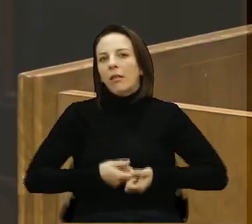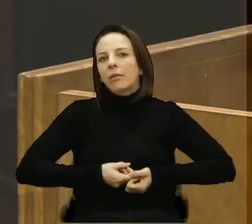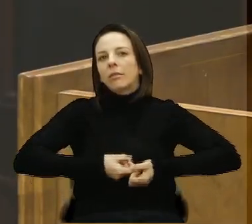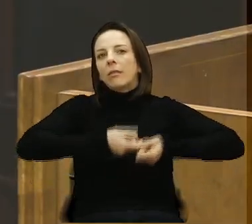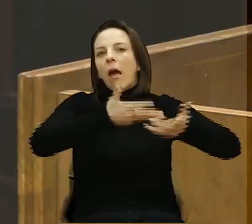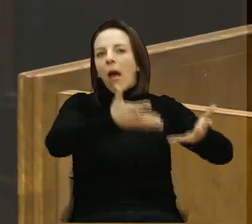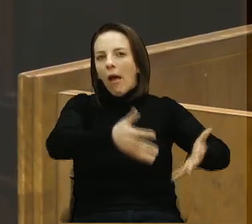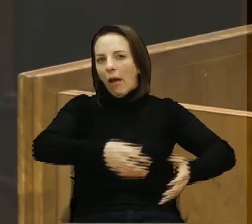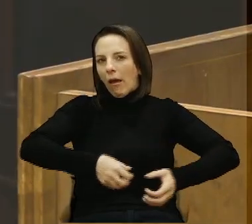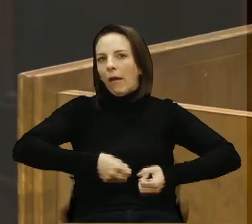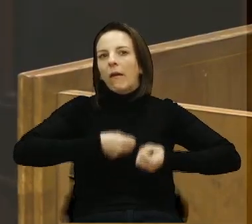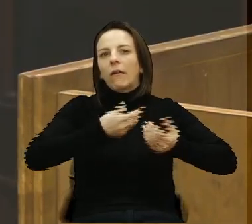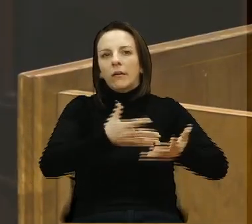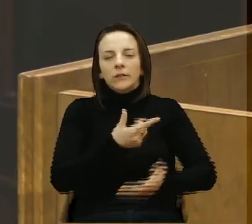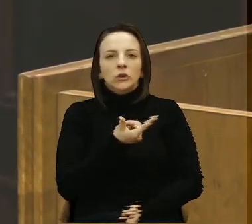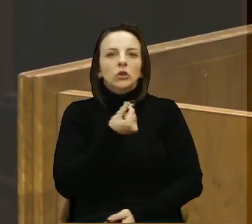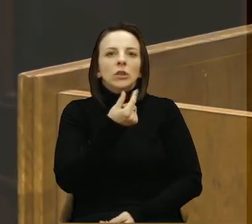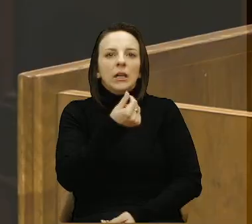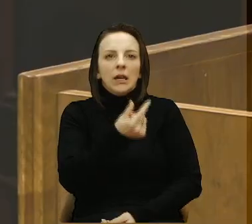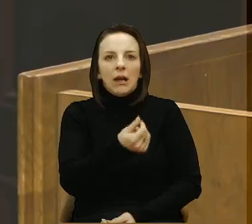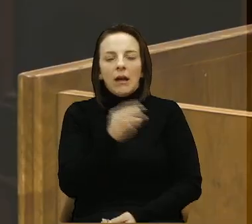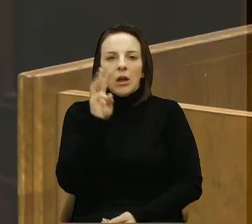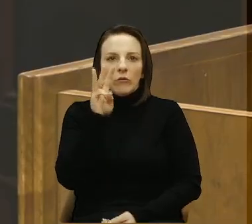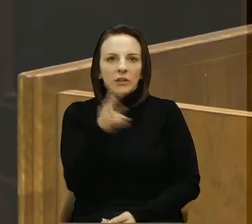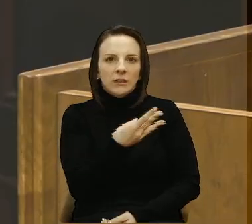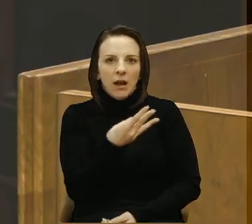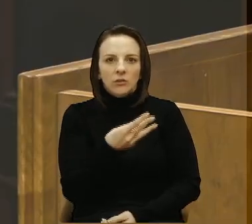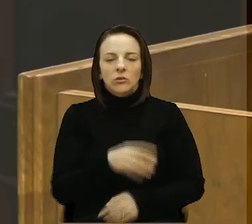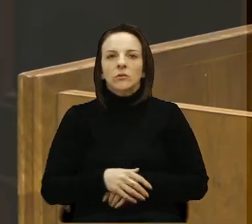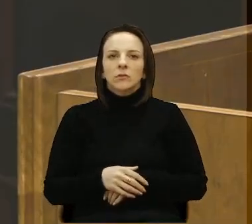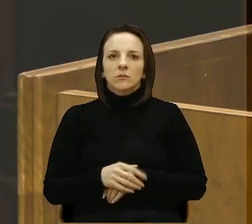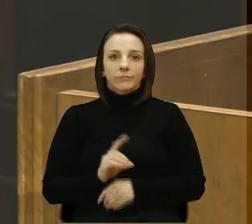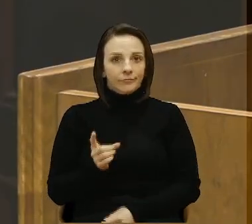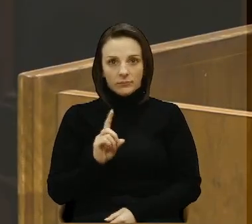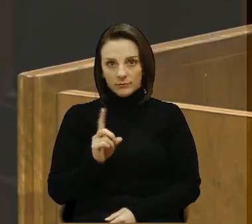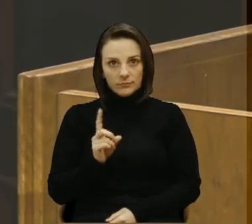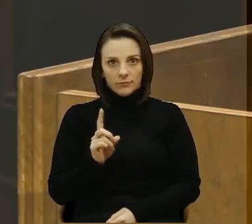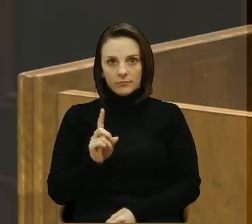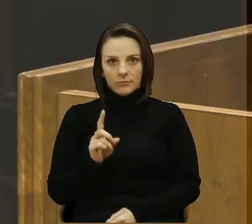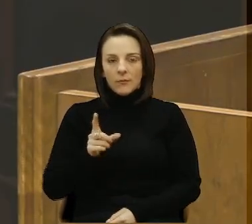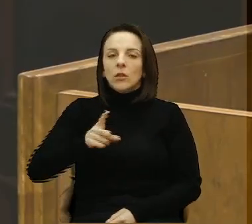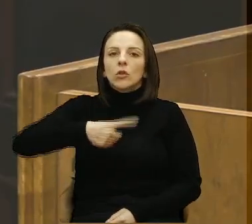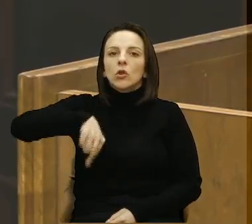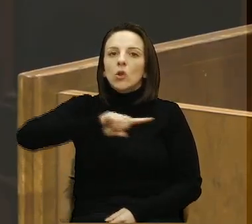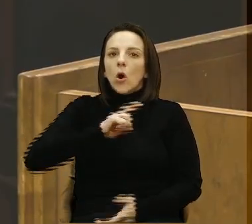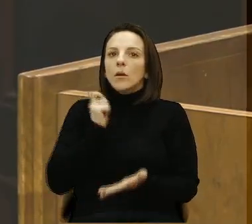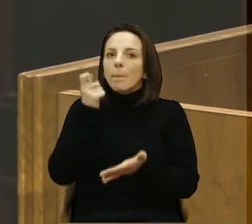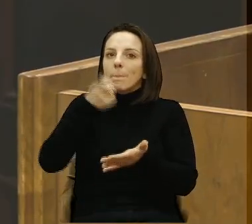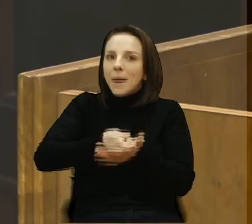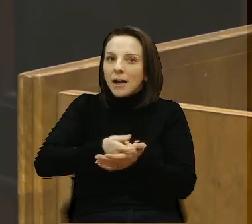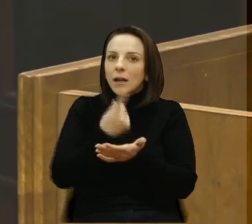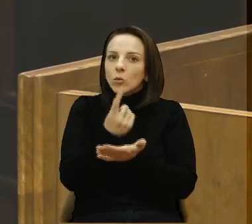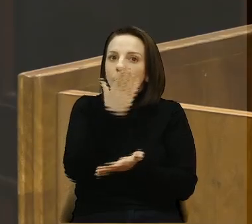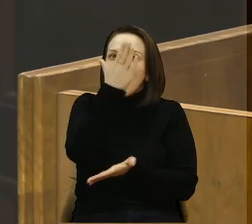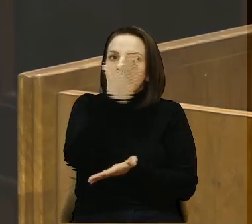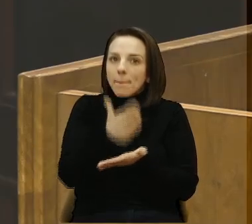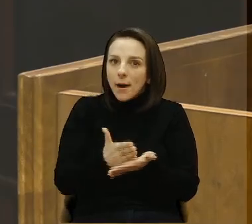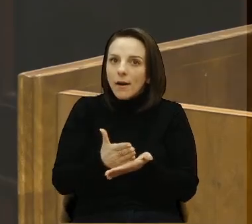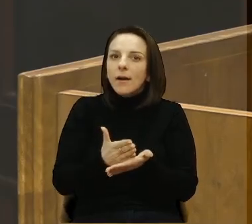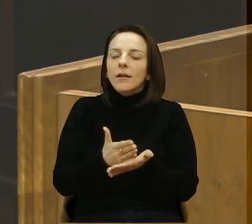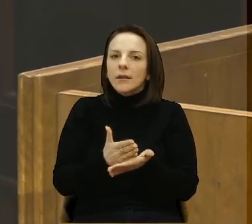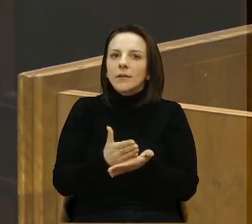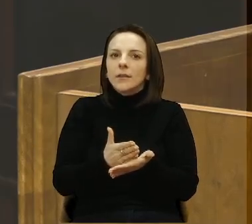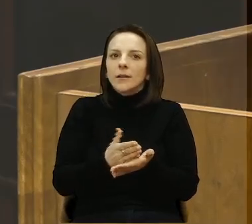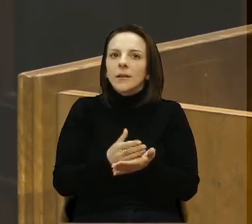para a Visate. Ninguém está dando dinheiro para a Visate. Nós estamos pagando a diferença da passagem que o cidadão que tem